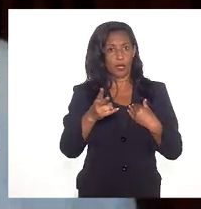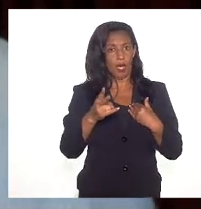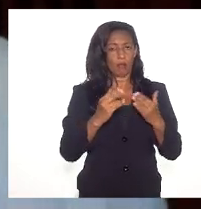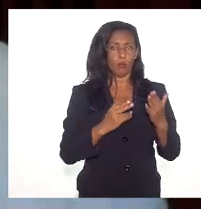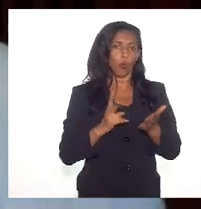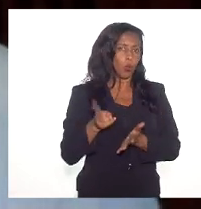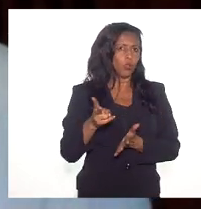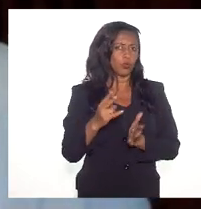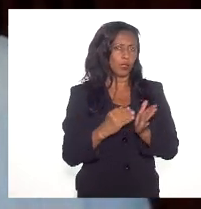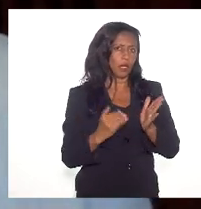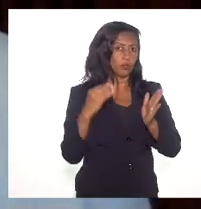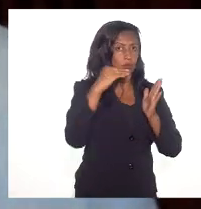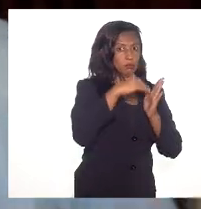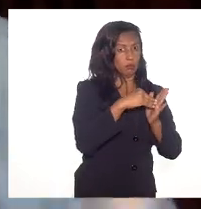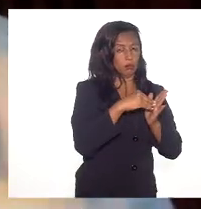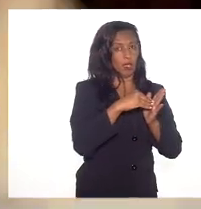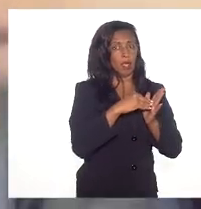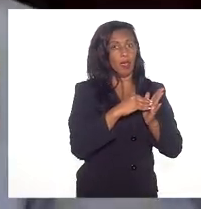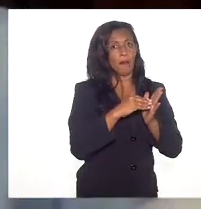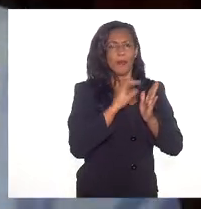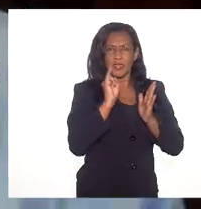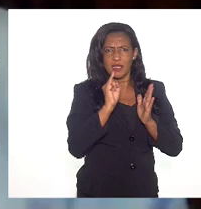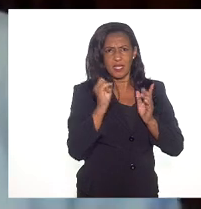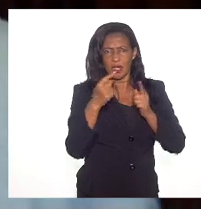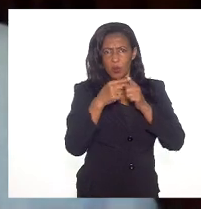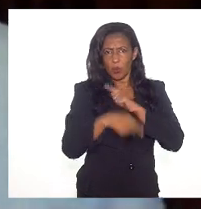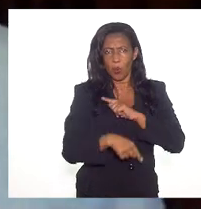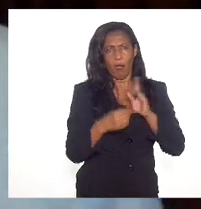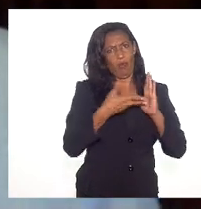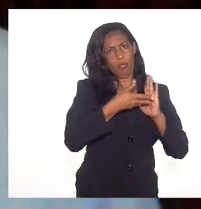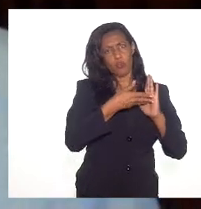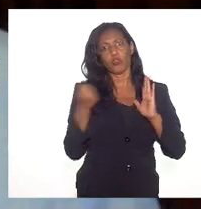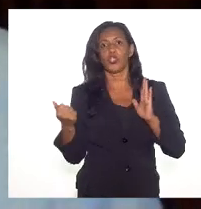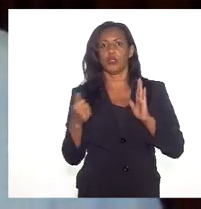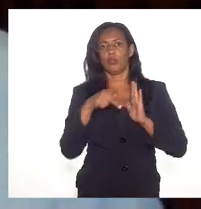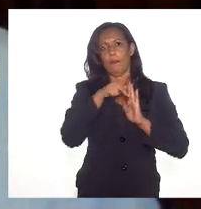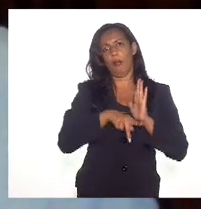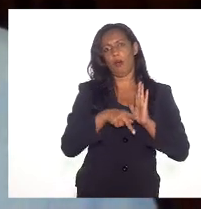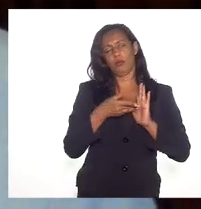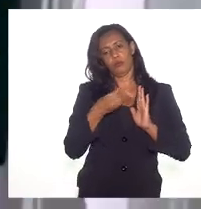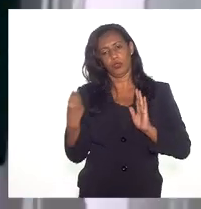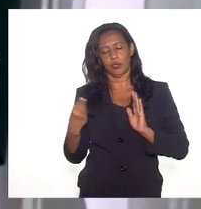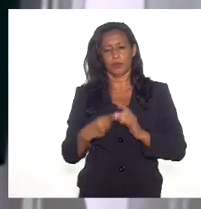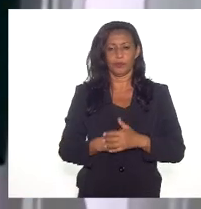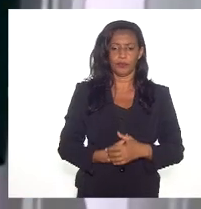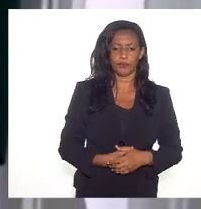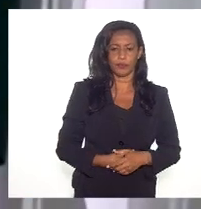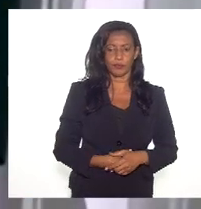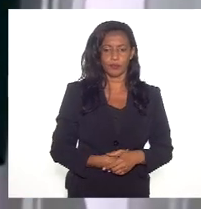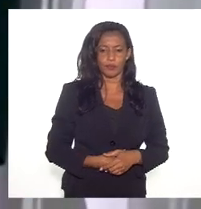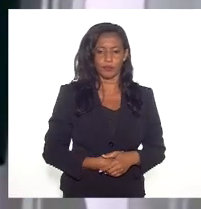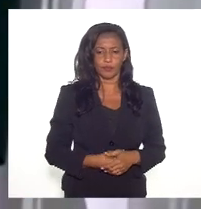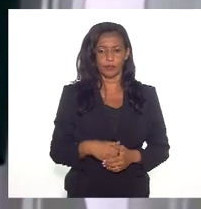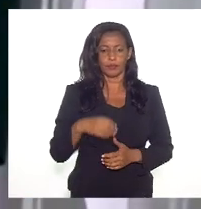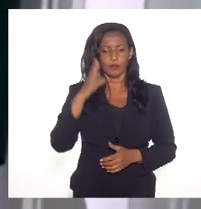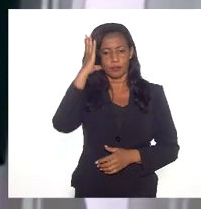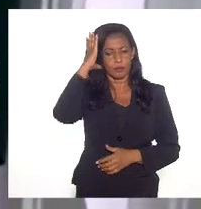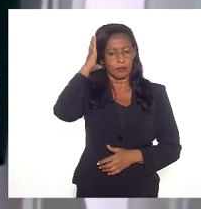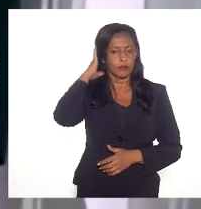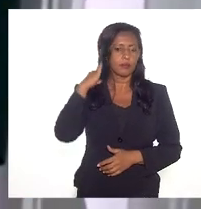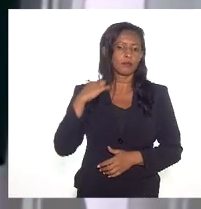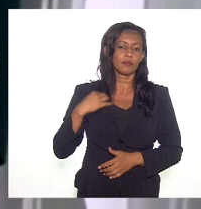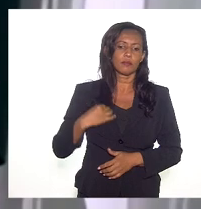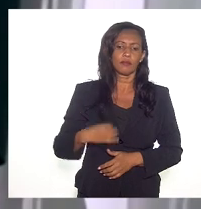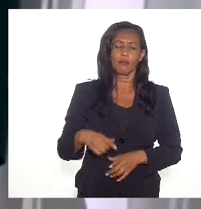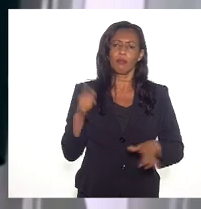houver acordo, eu tiro de pauta. Só para a gente poder discutir o mérito do tema. Por que Vossa Excelência não